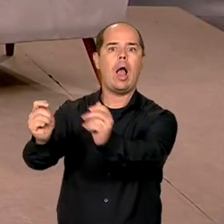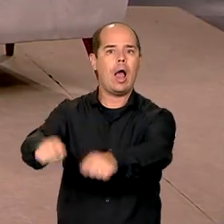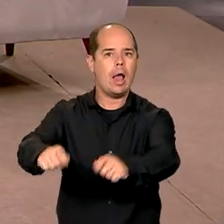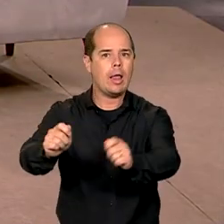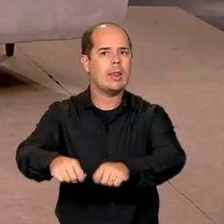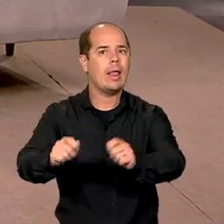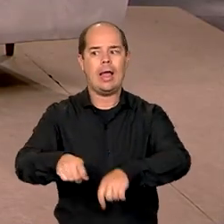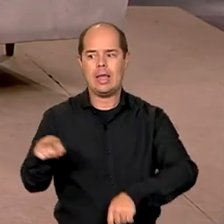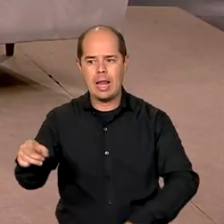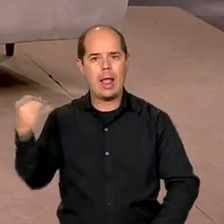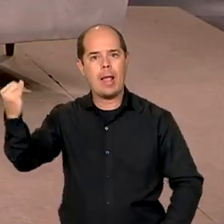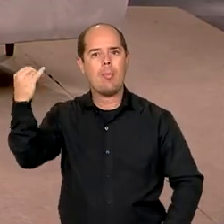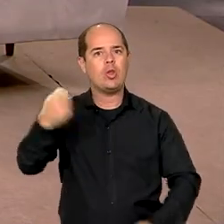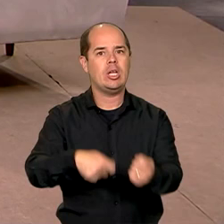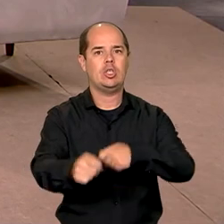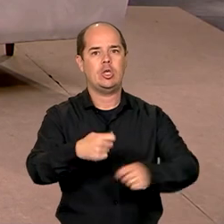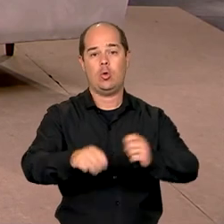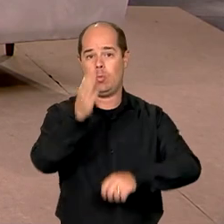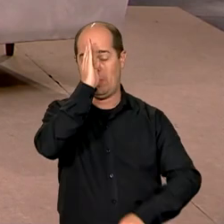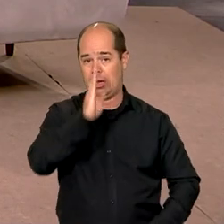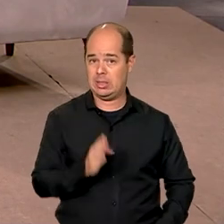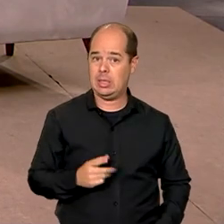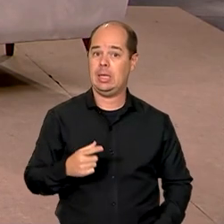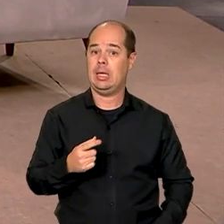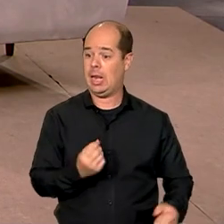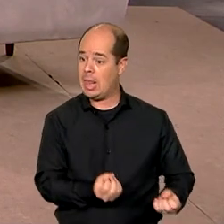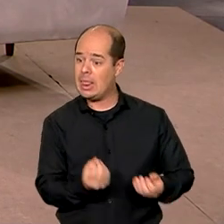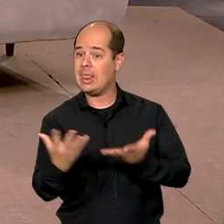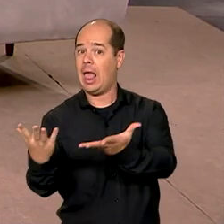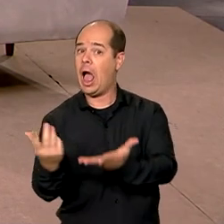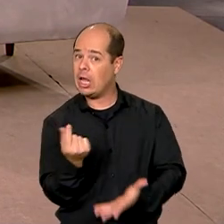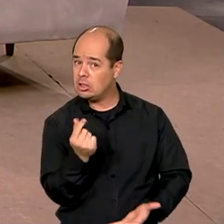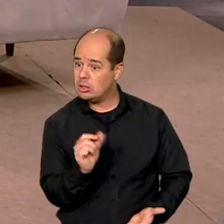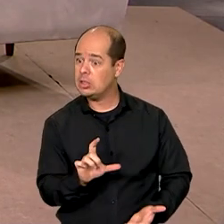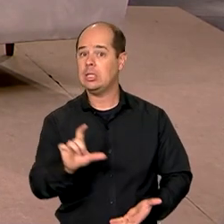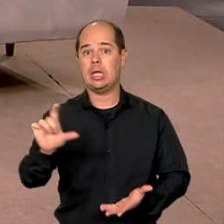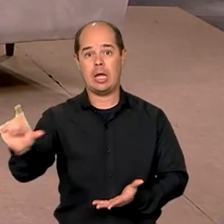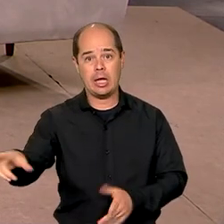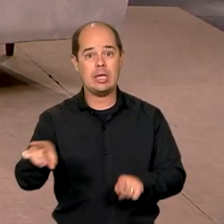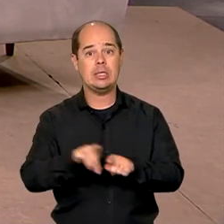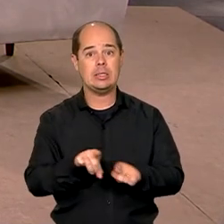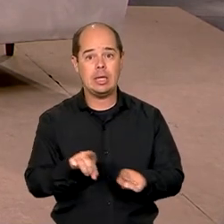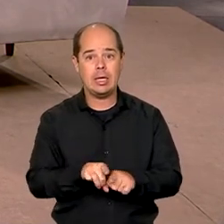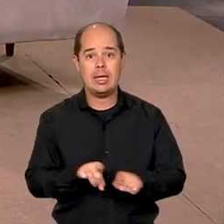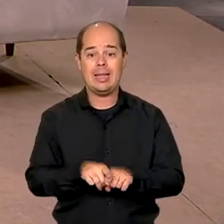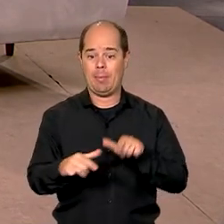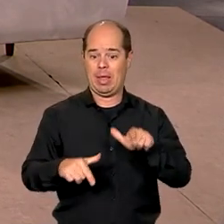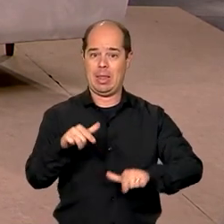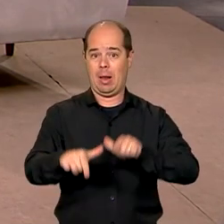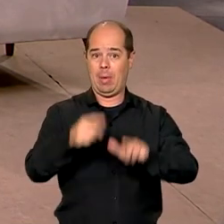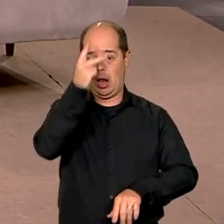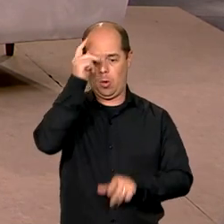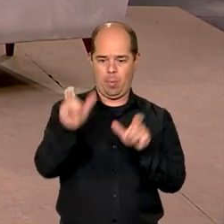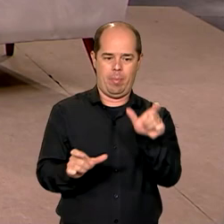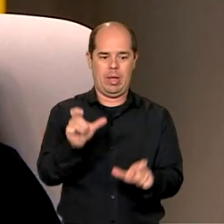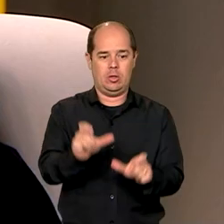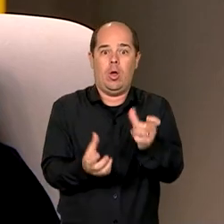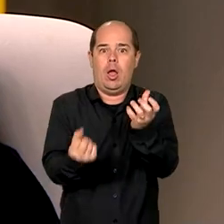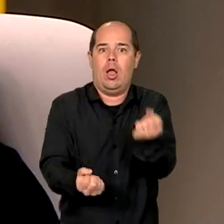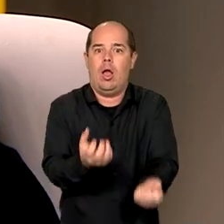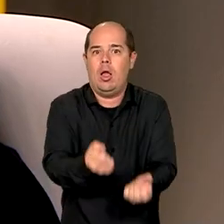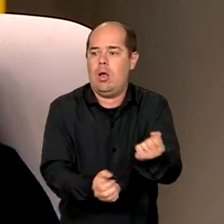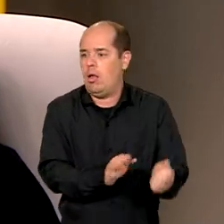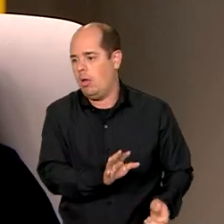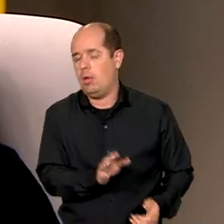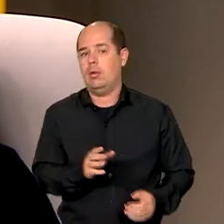ele gera riqueza, ele dá muito emprego. Nós temos hoje 7,5 milhões de trabalhadores que trabalham nesse setor.